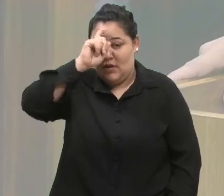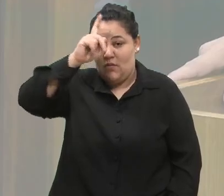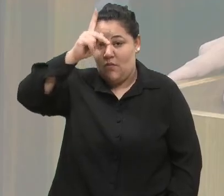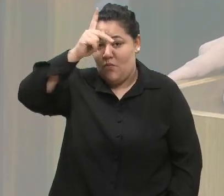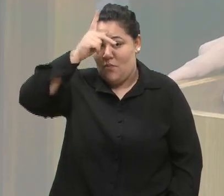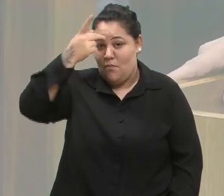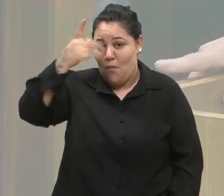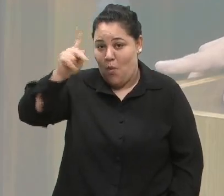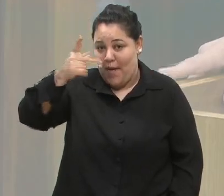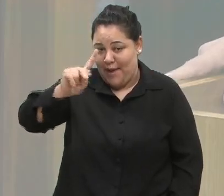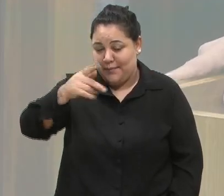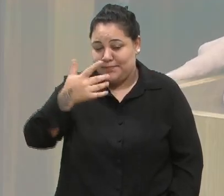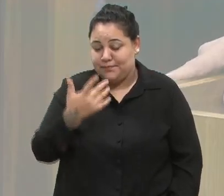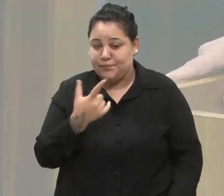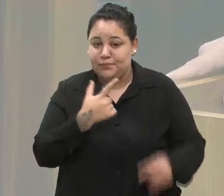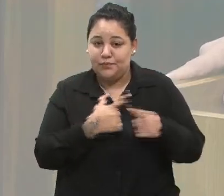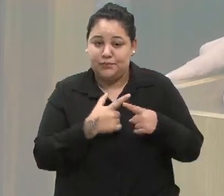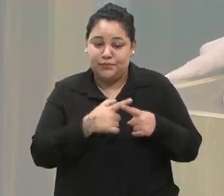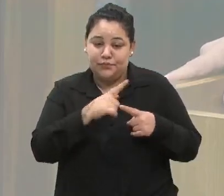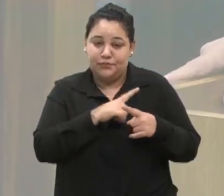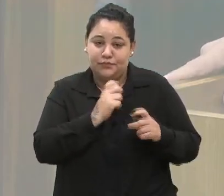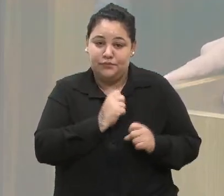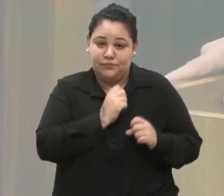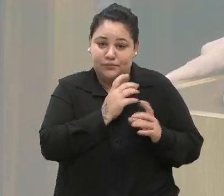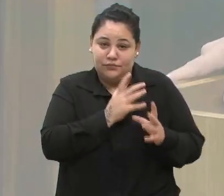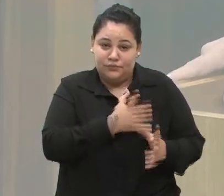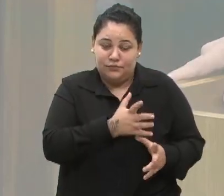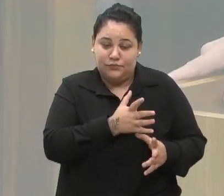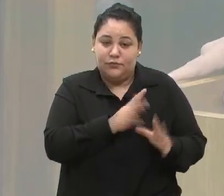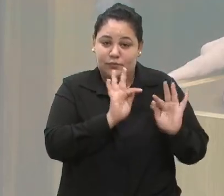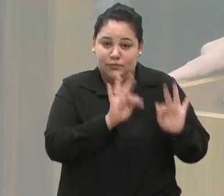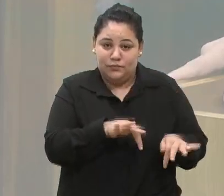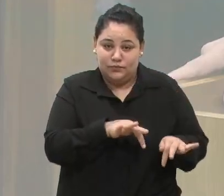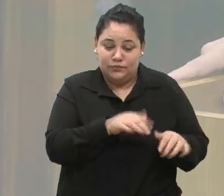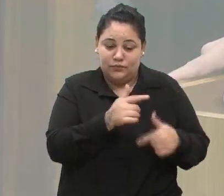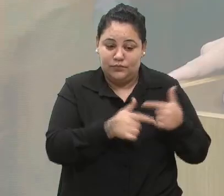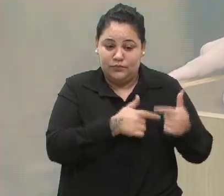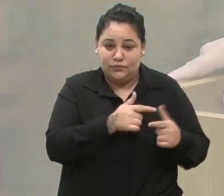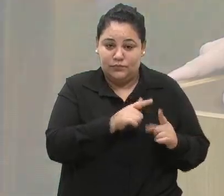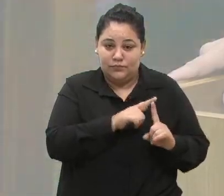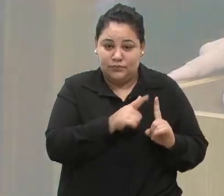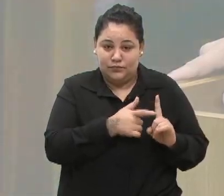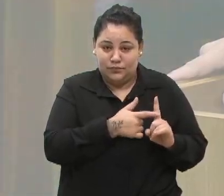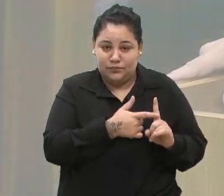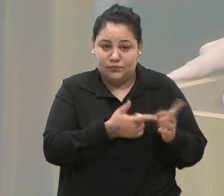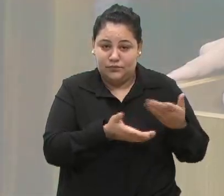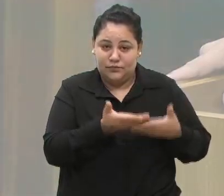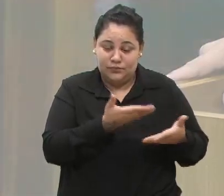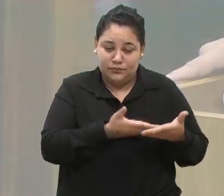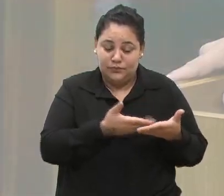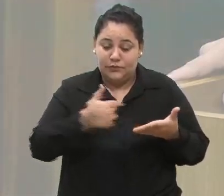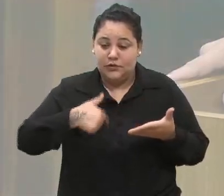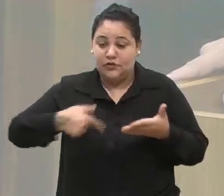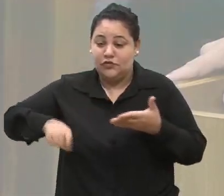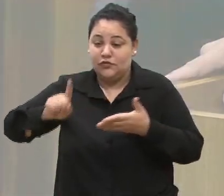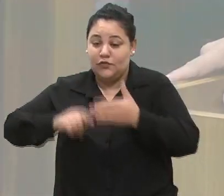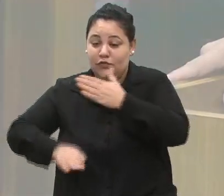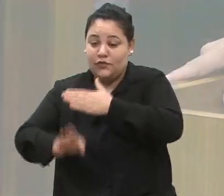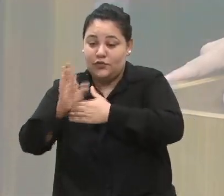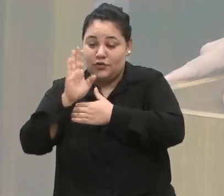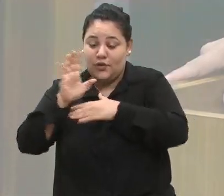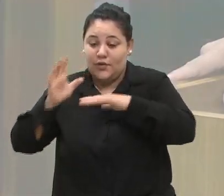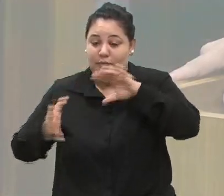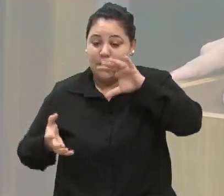hospital tomou. E fomos a Brasília, inclusive, buscar recursos para outras áreas do Virvi. Tive